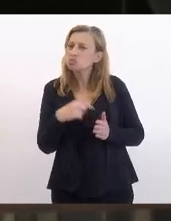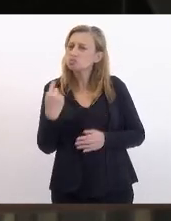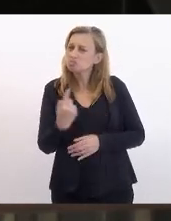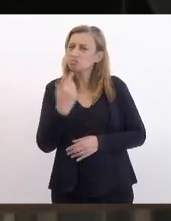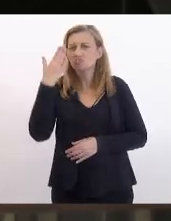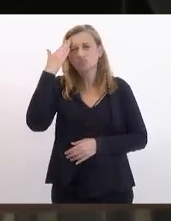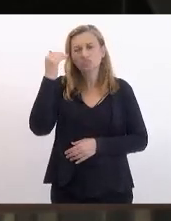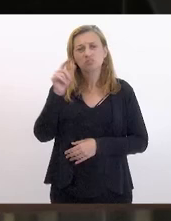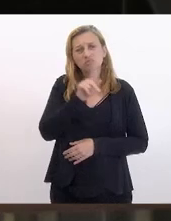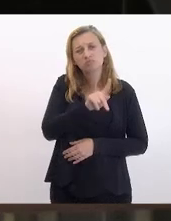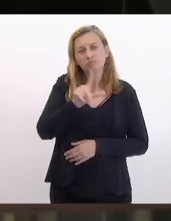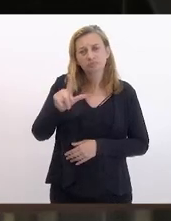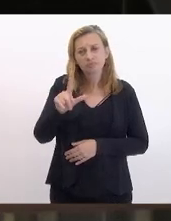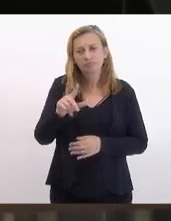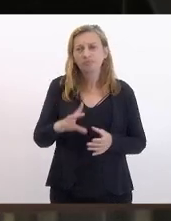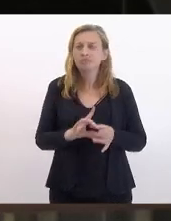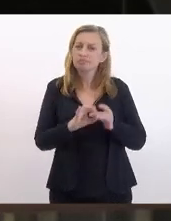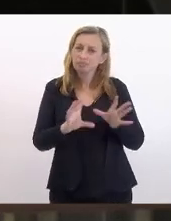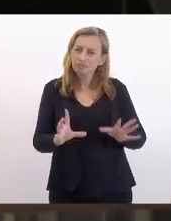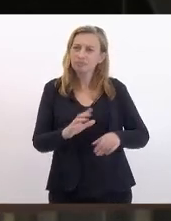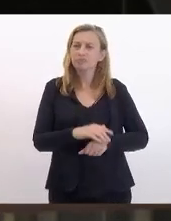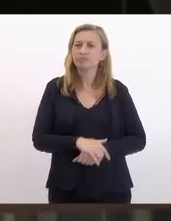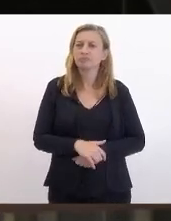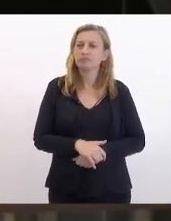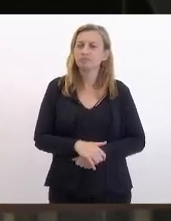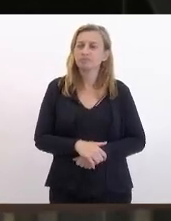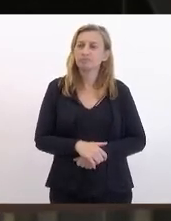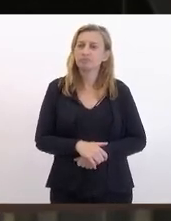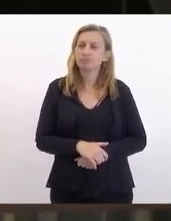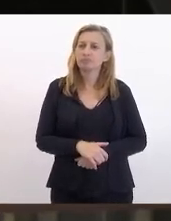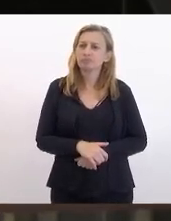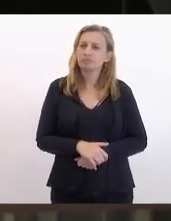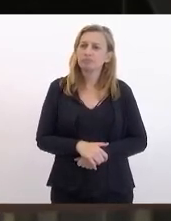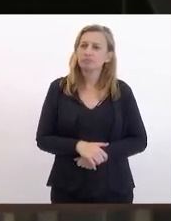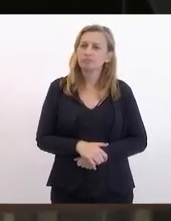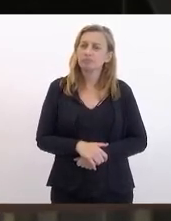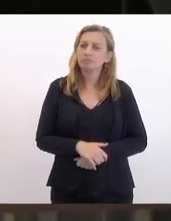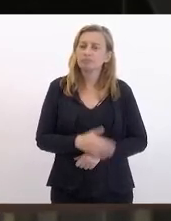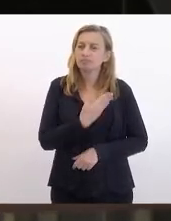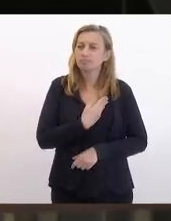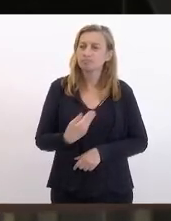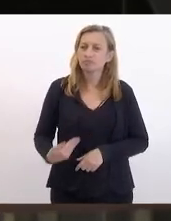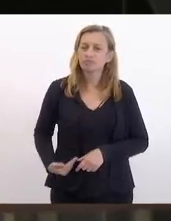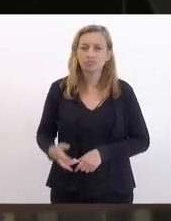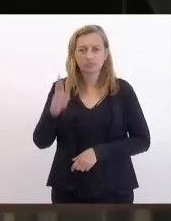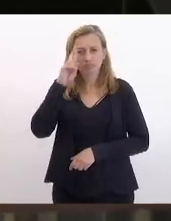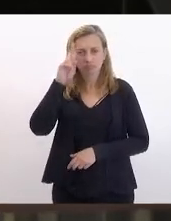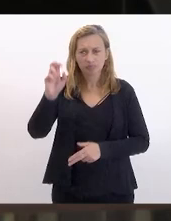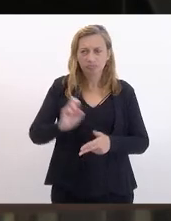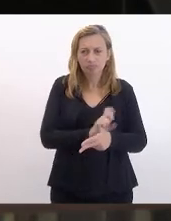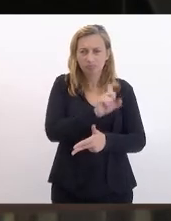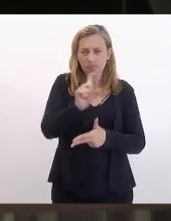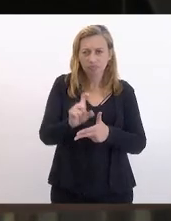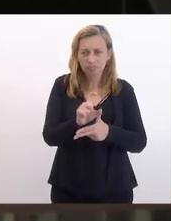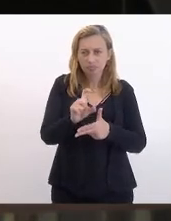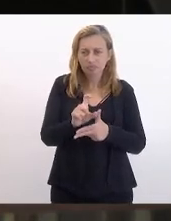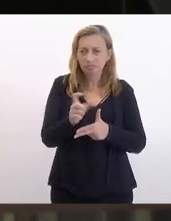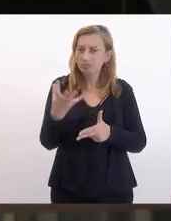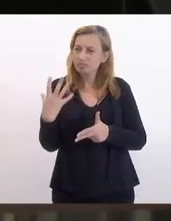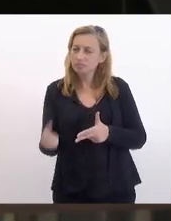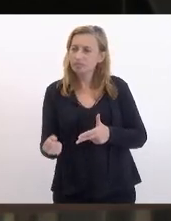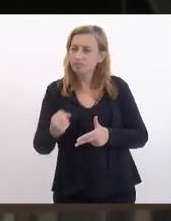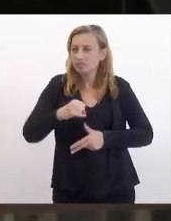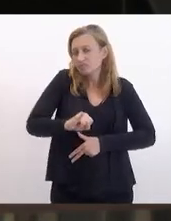nós sabemos que uma pele autorizativa e o governador o chefe do executivo a carta se ele